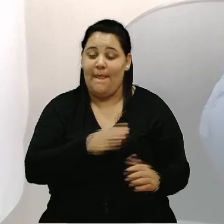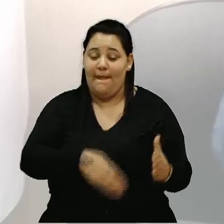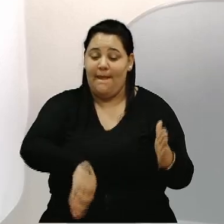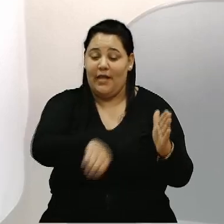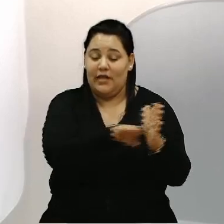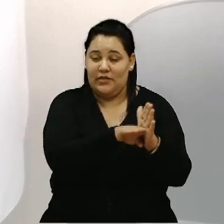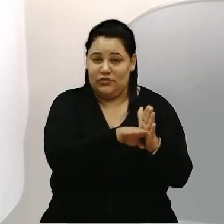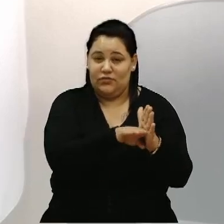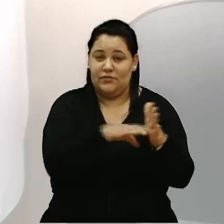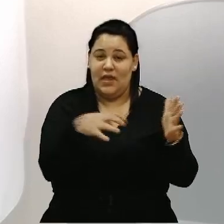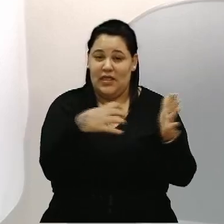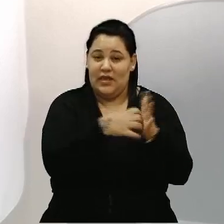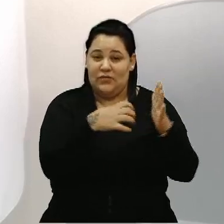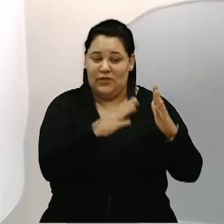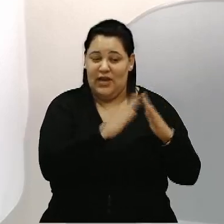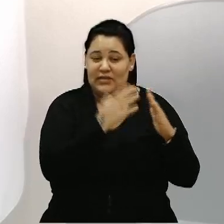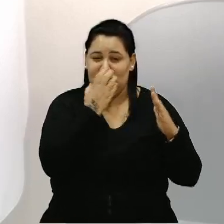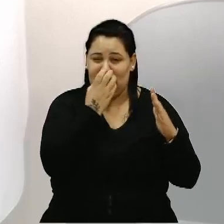cachorro.